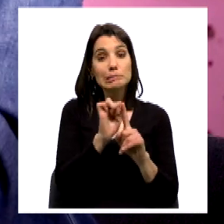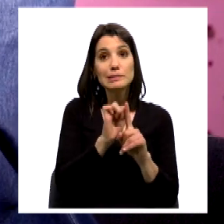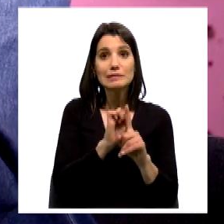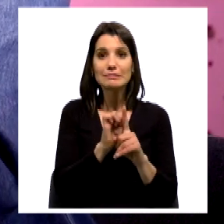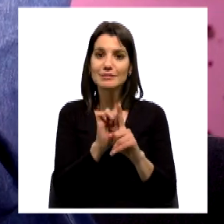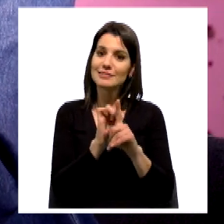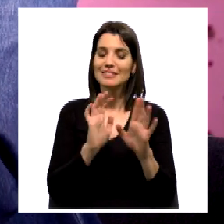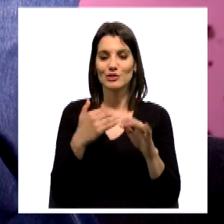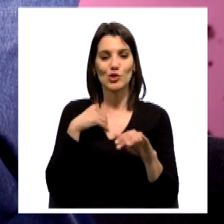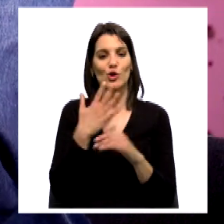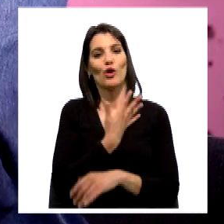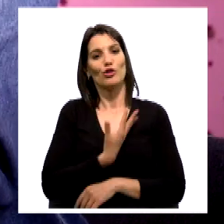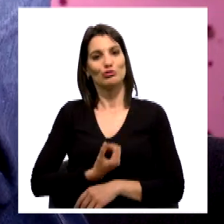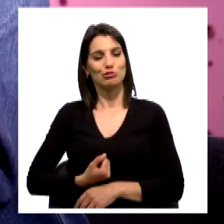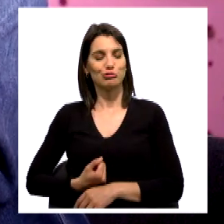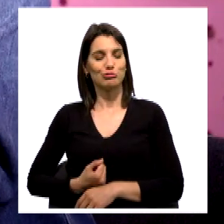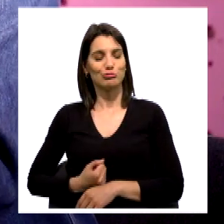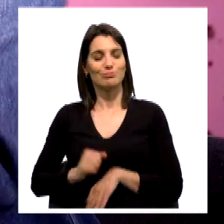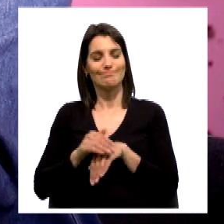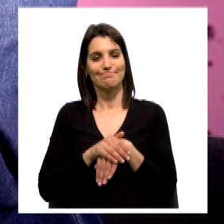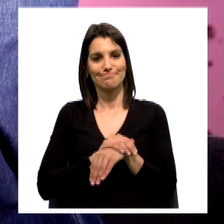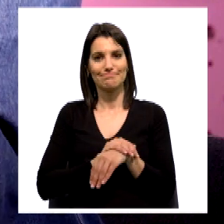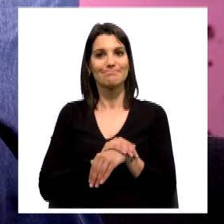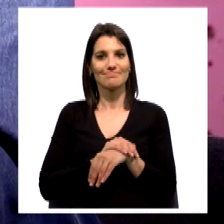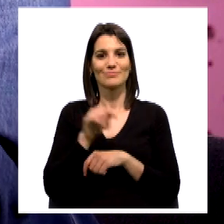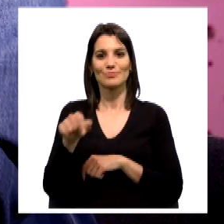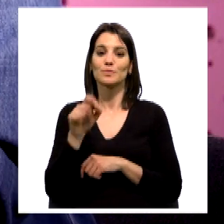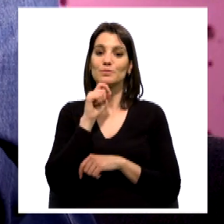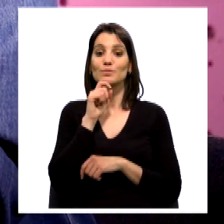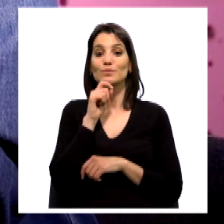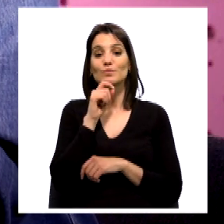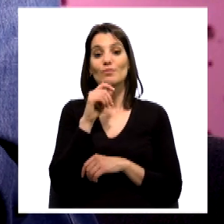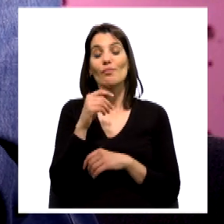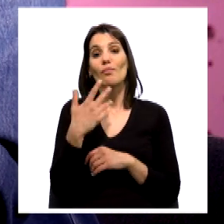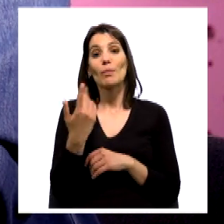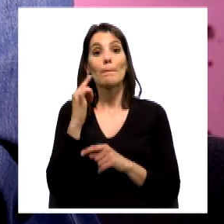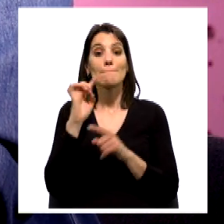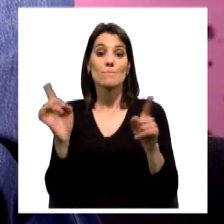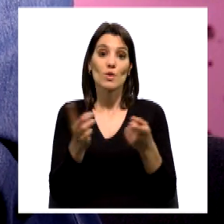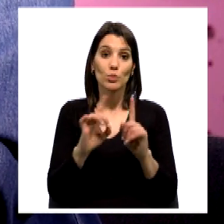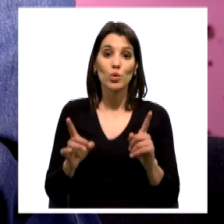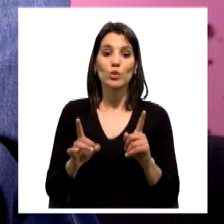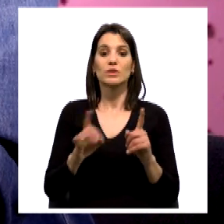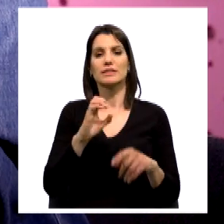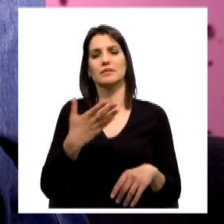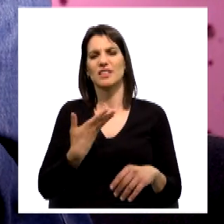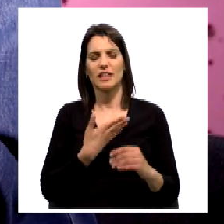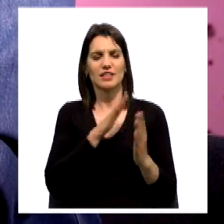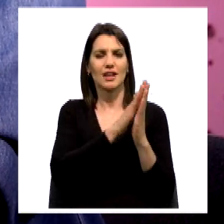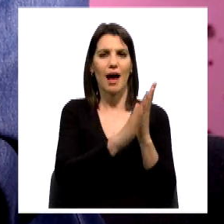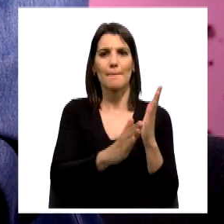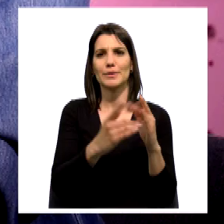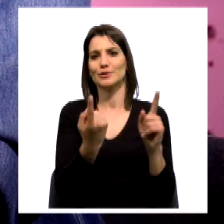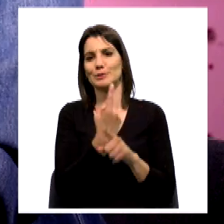algumas remodelações e guardo-os com muita estima. Portanto, este é possivelmente, tirando a música, tirando as capas